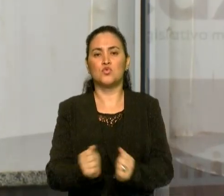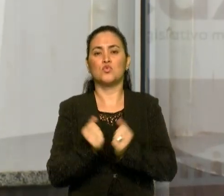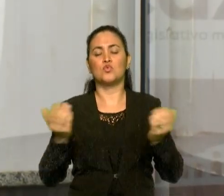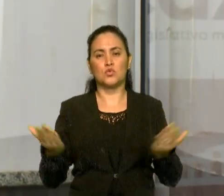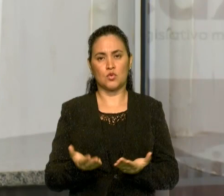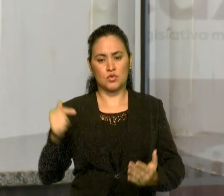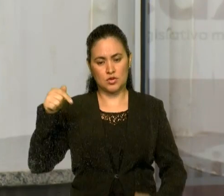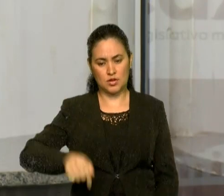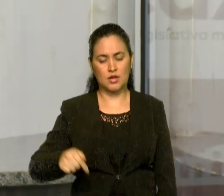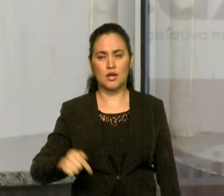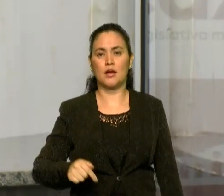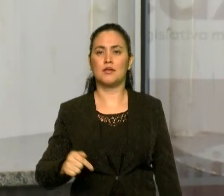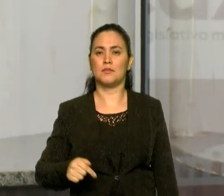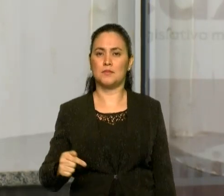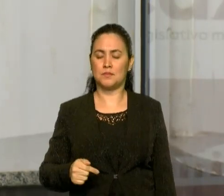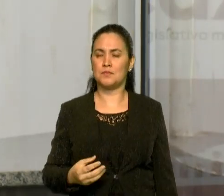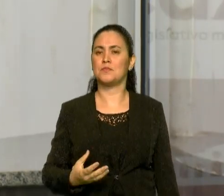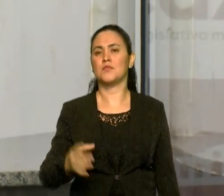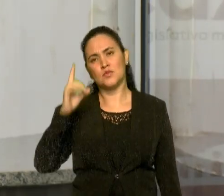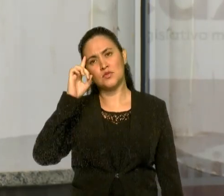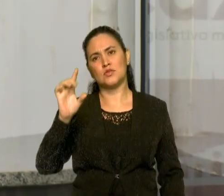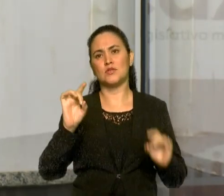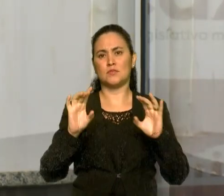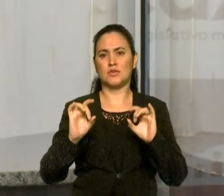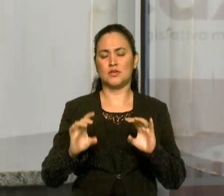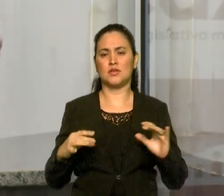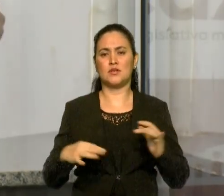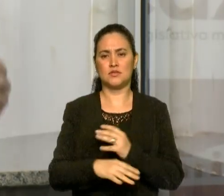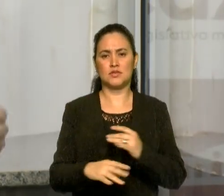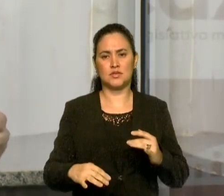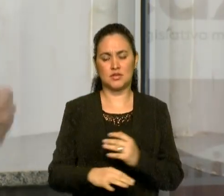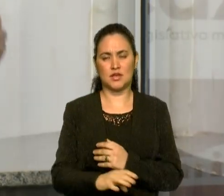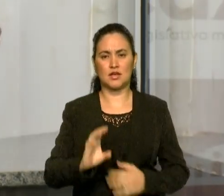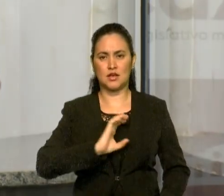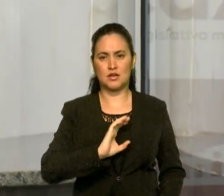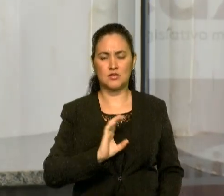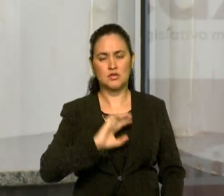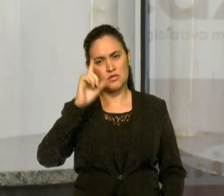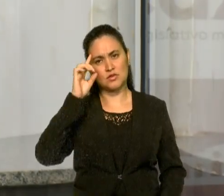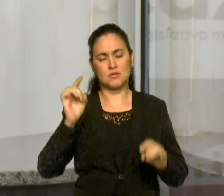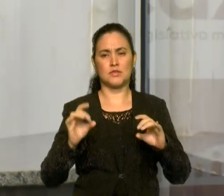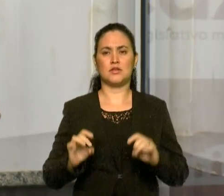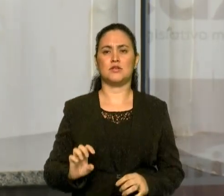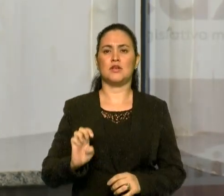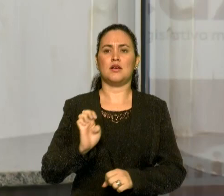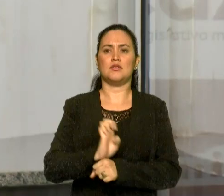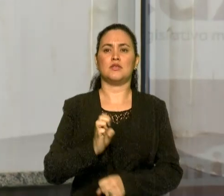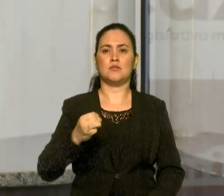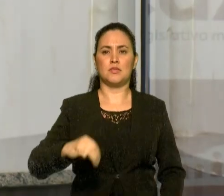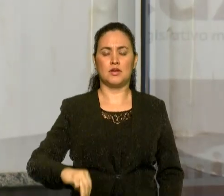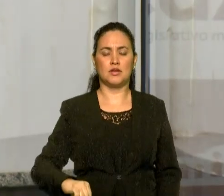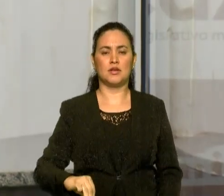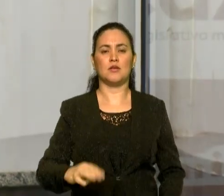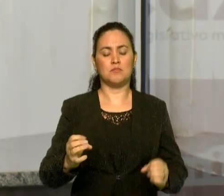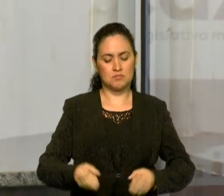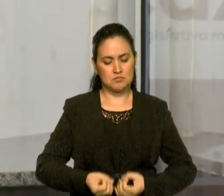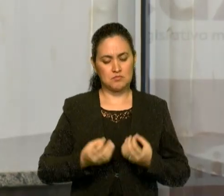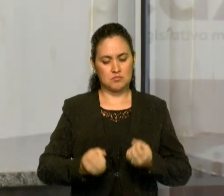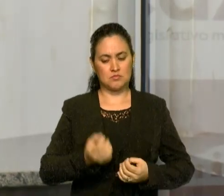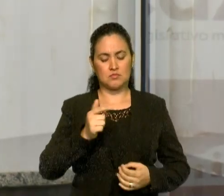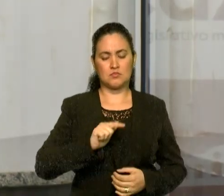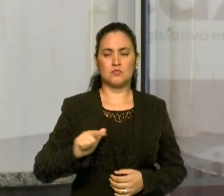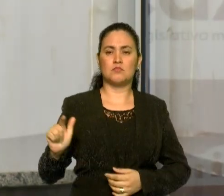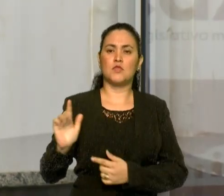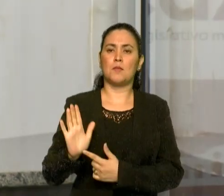Maranhão, presenciando esse importante momento para a cidade de Caxias, isso nos motiva a continuar e nos mostra que nós estamos, sim,